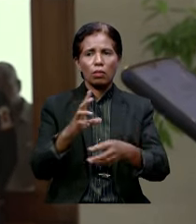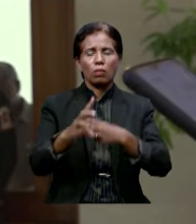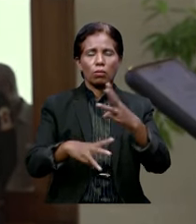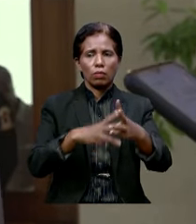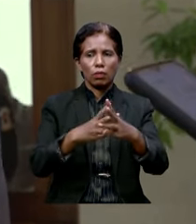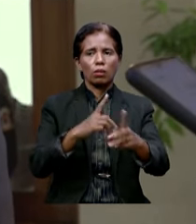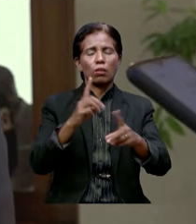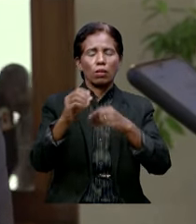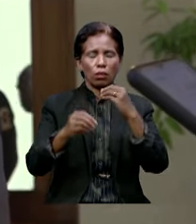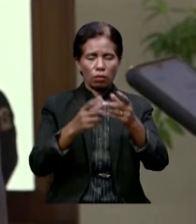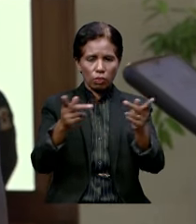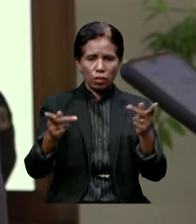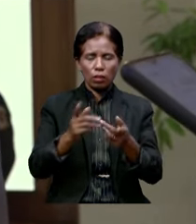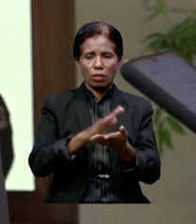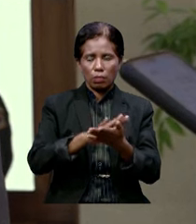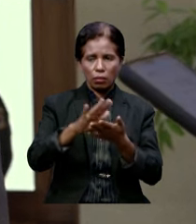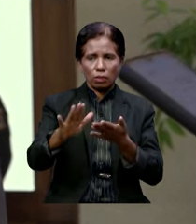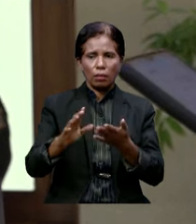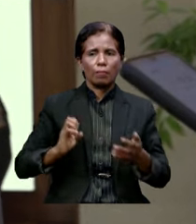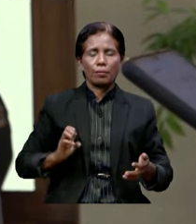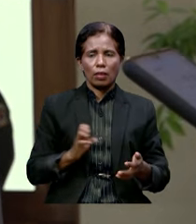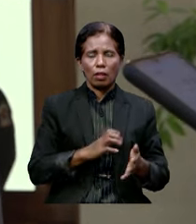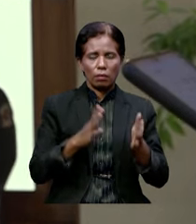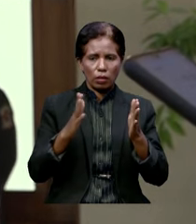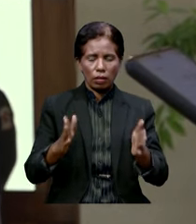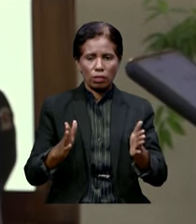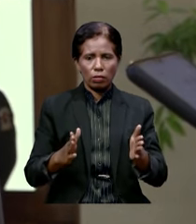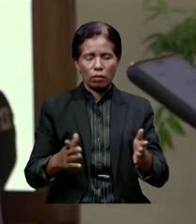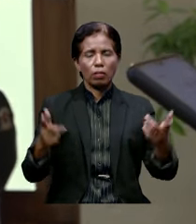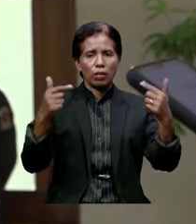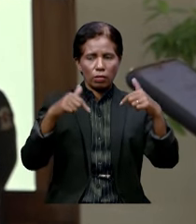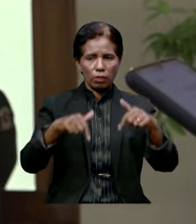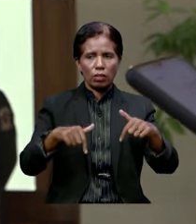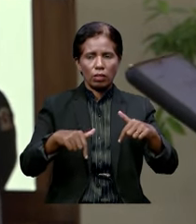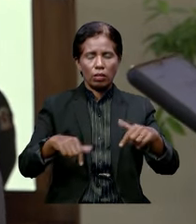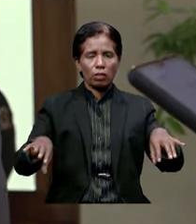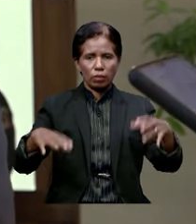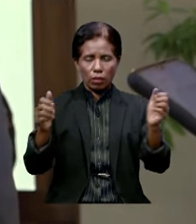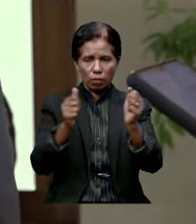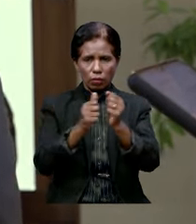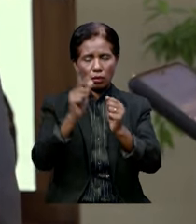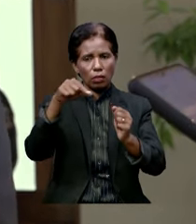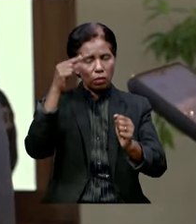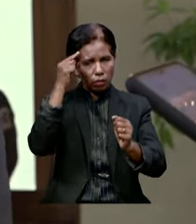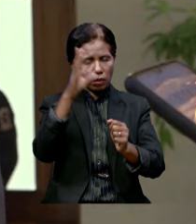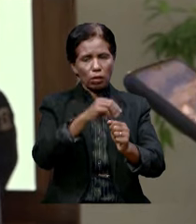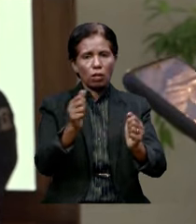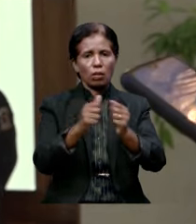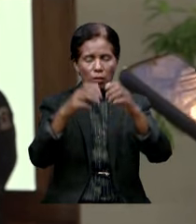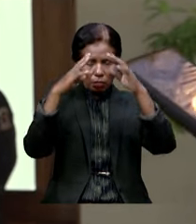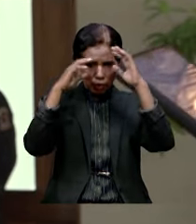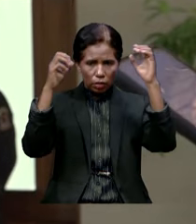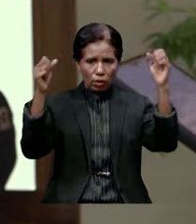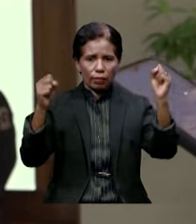curia meio ambiente. Deve embaixador, no meu mandato, né? Nesse cooperamos o governo, ou presidência da